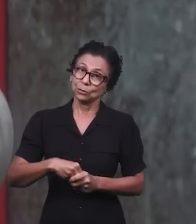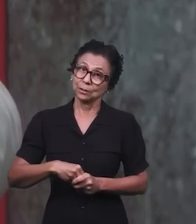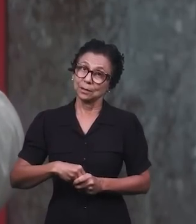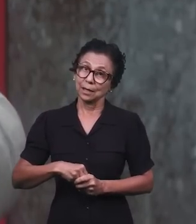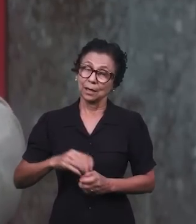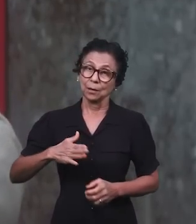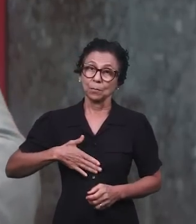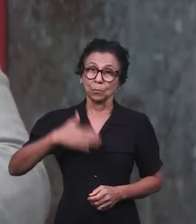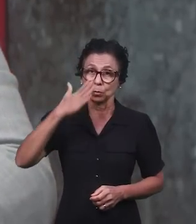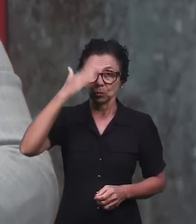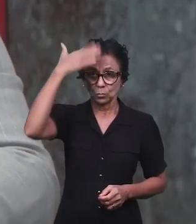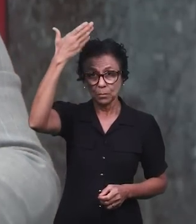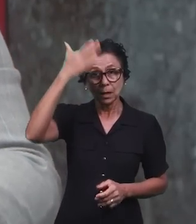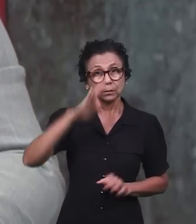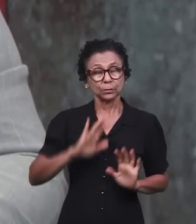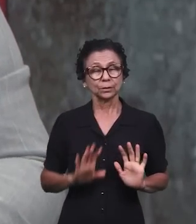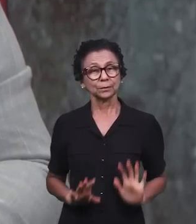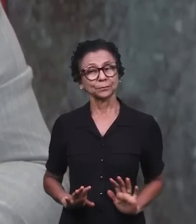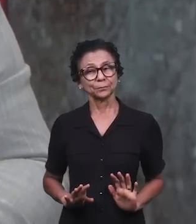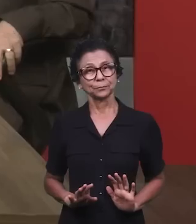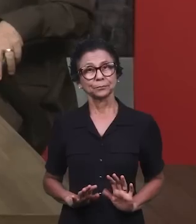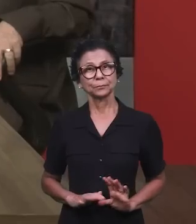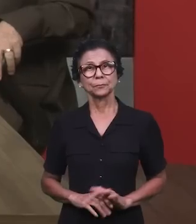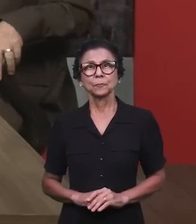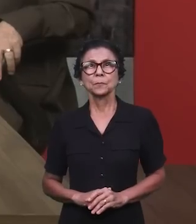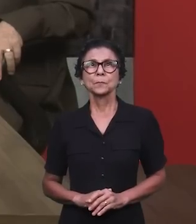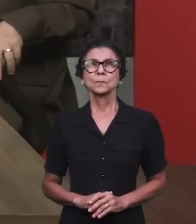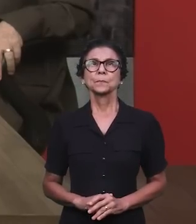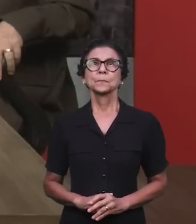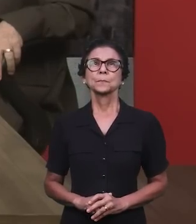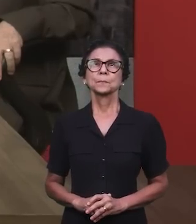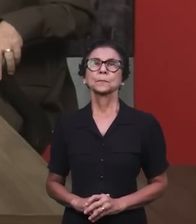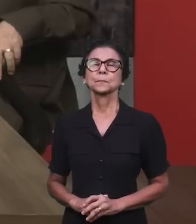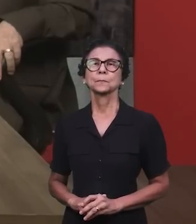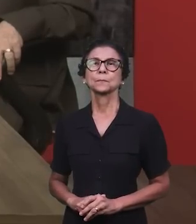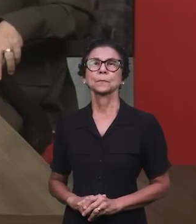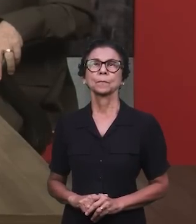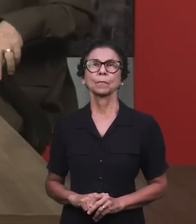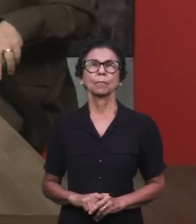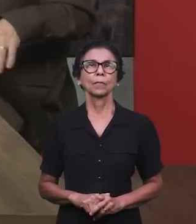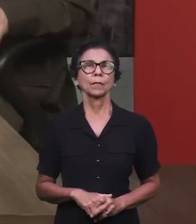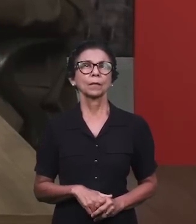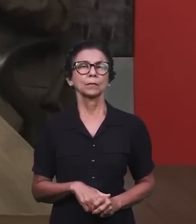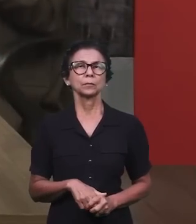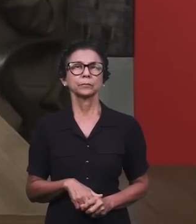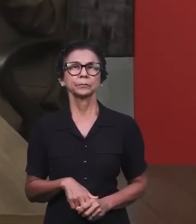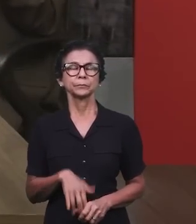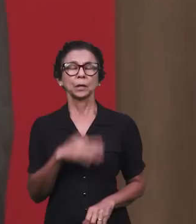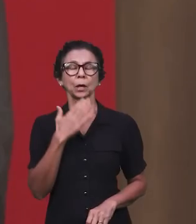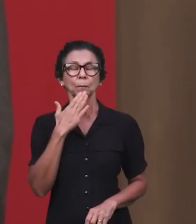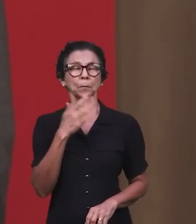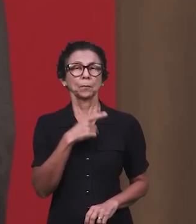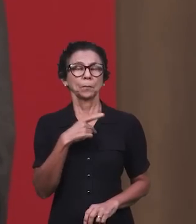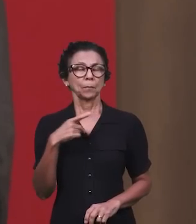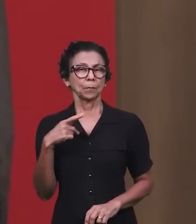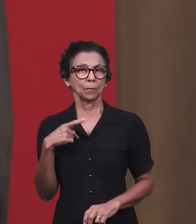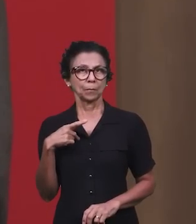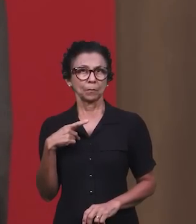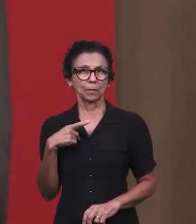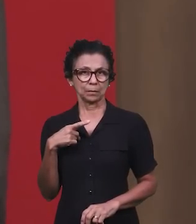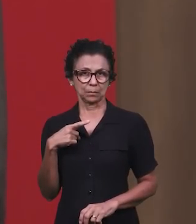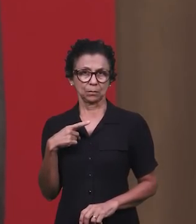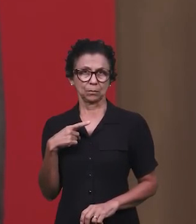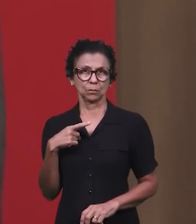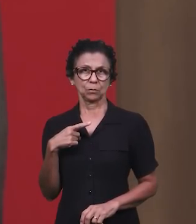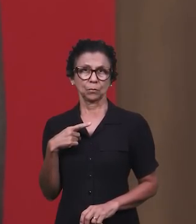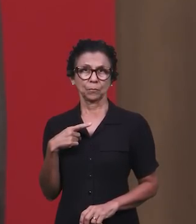mas são muçulmanos. Eu pedi um minutinho ao pastor Serlon, porque eu sei que as pessoas que assistem,